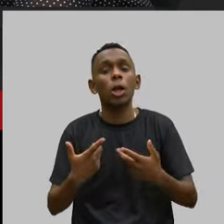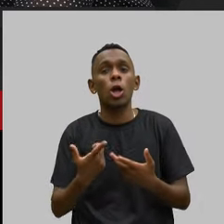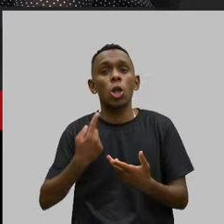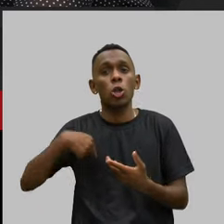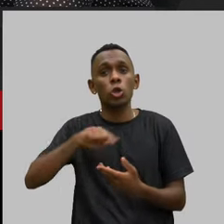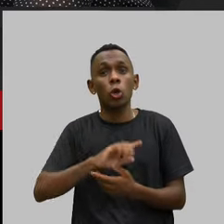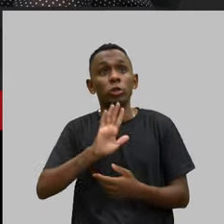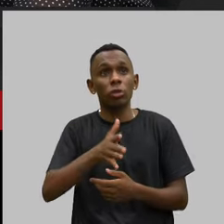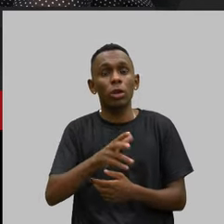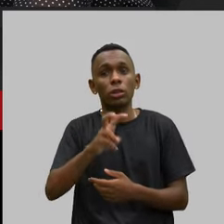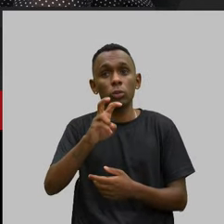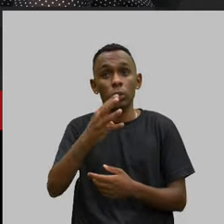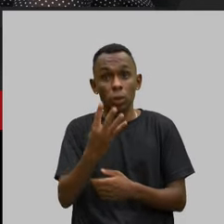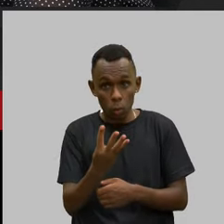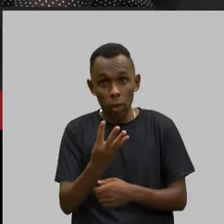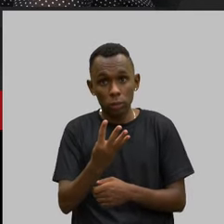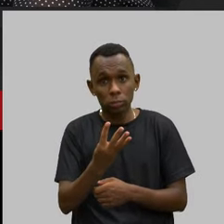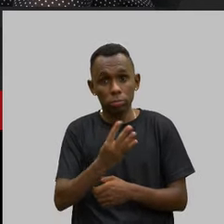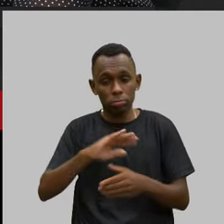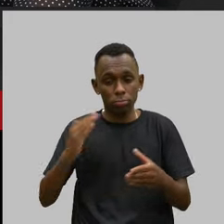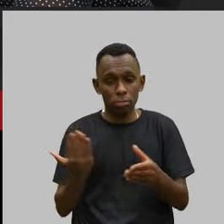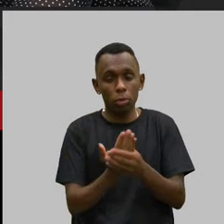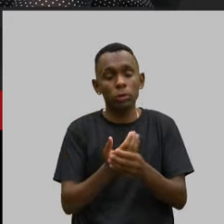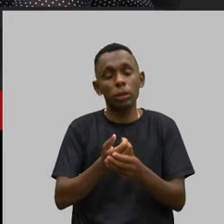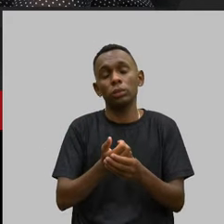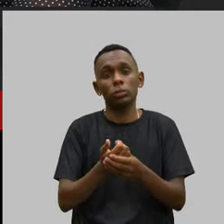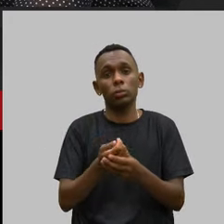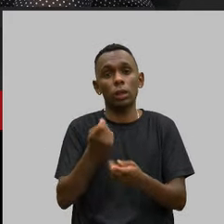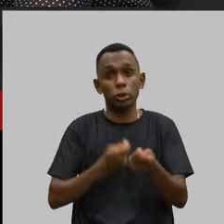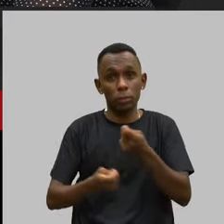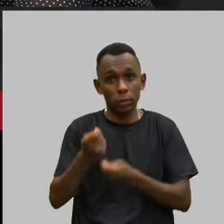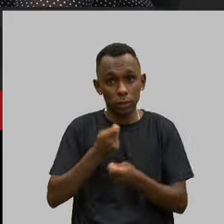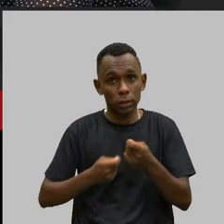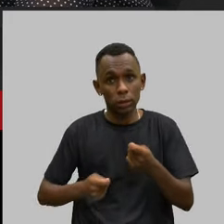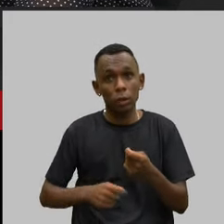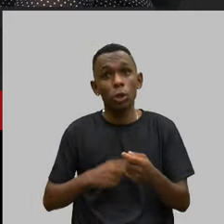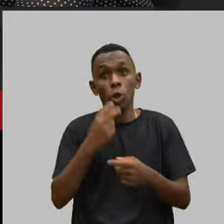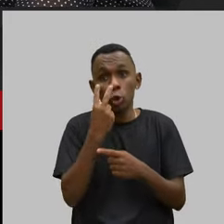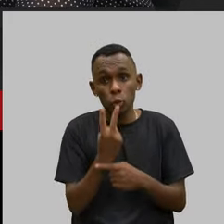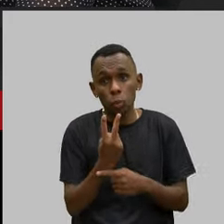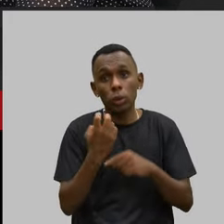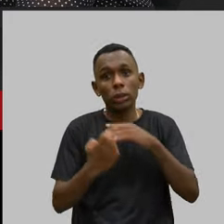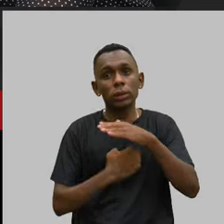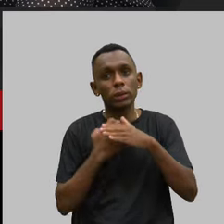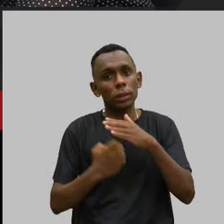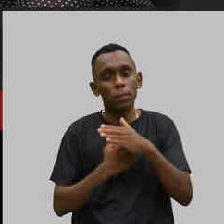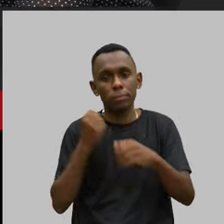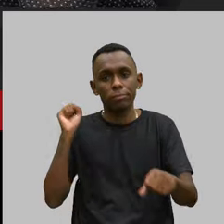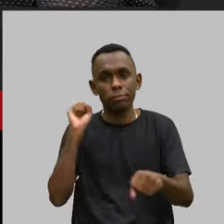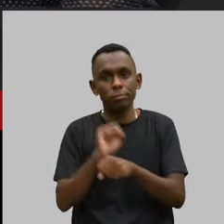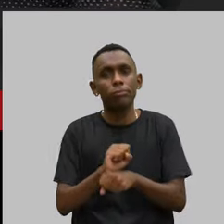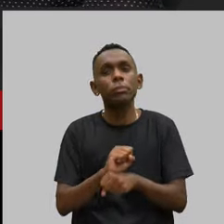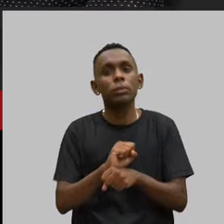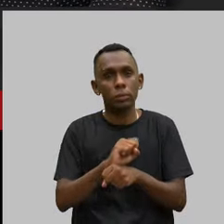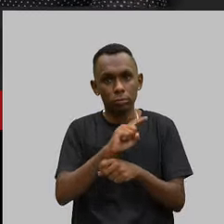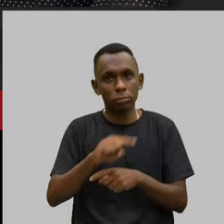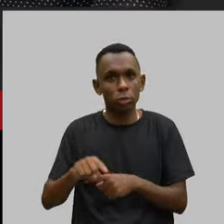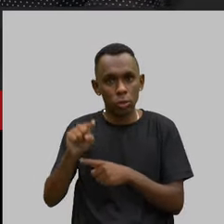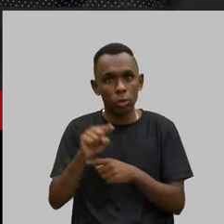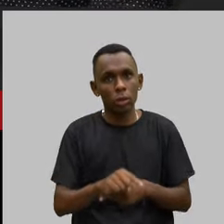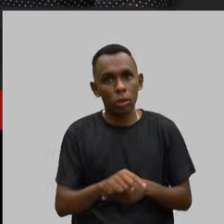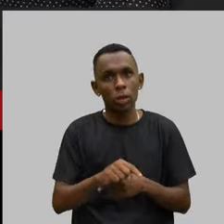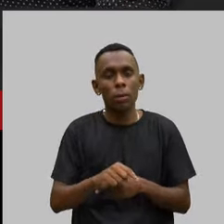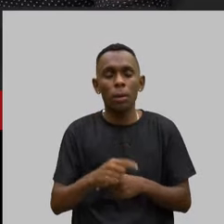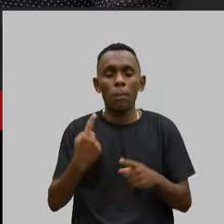teve 54 processos administrativos instaurados e duas empresas foram suspensas de atividade pra garantia da qualidade